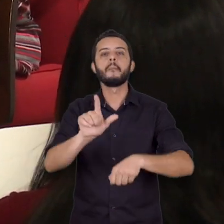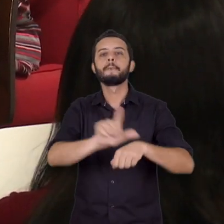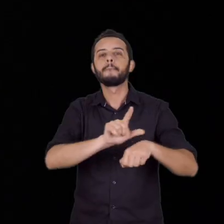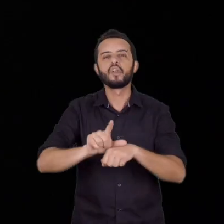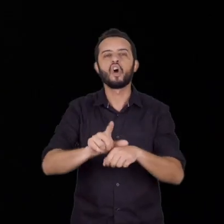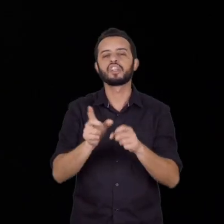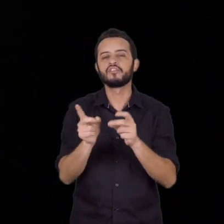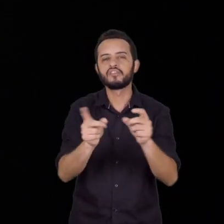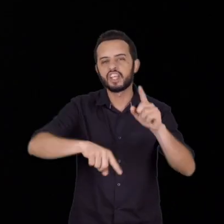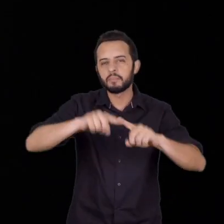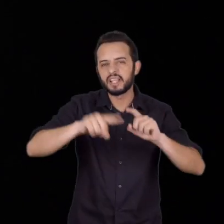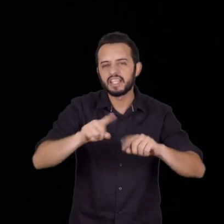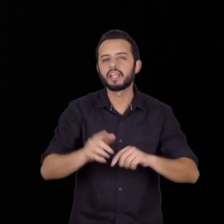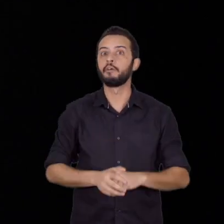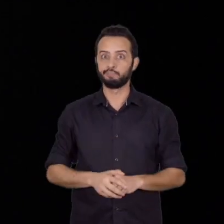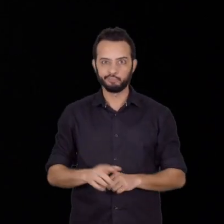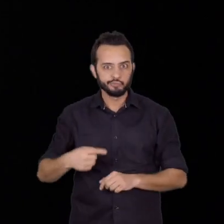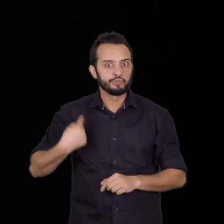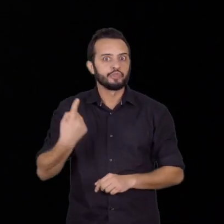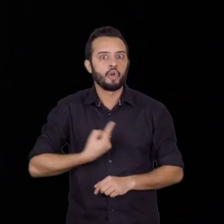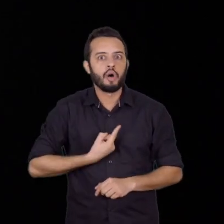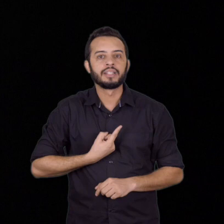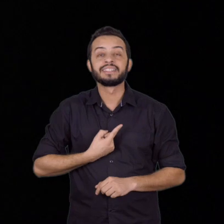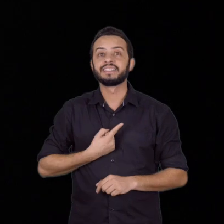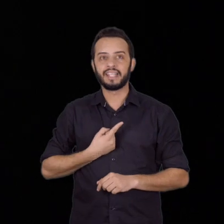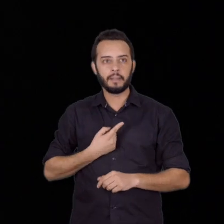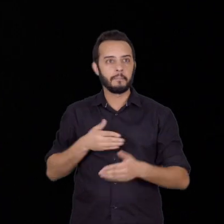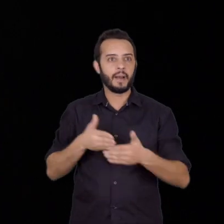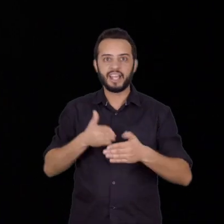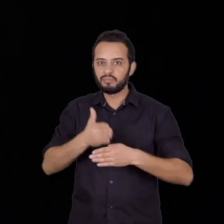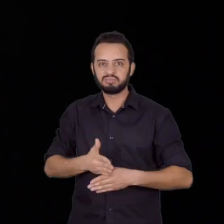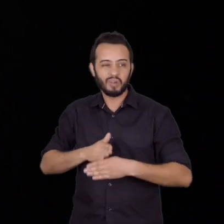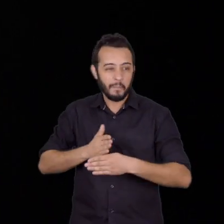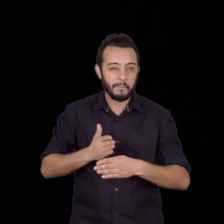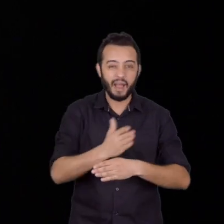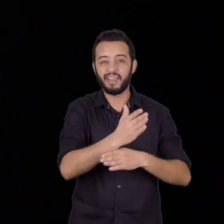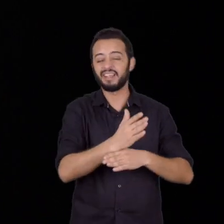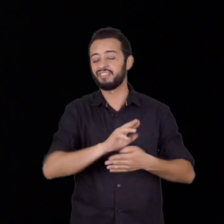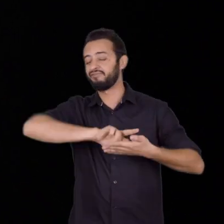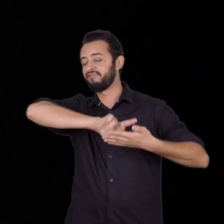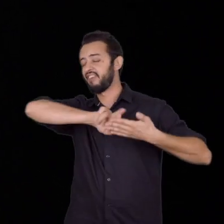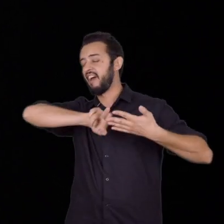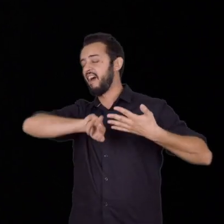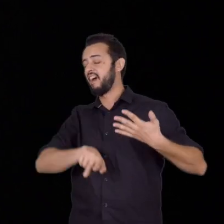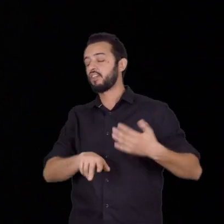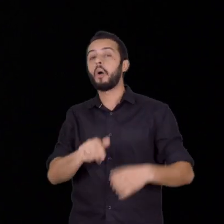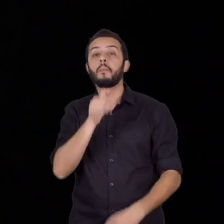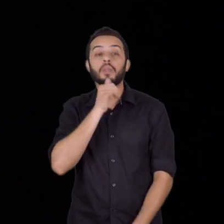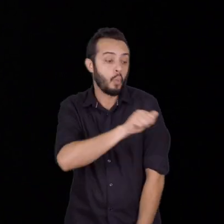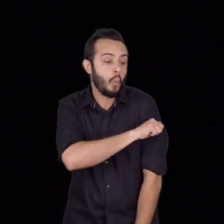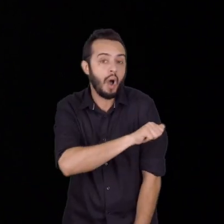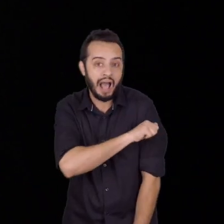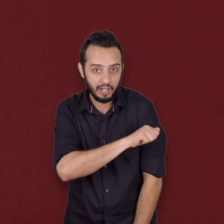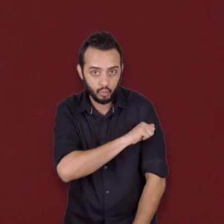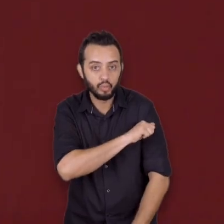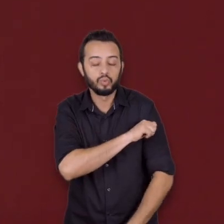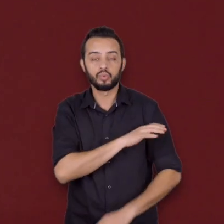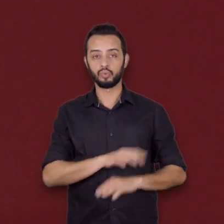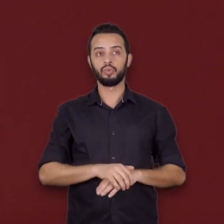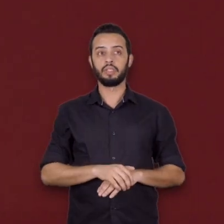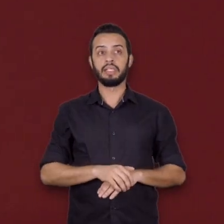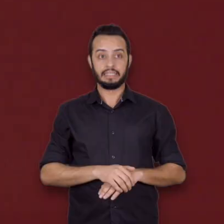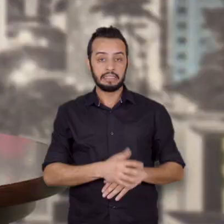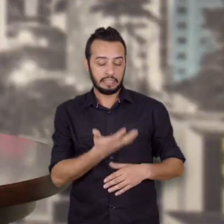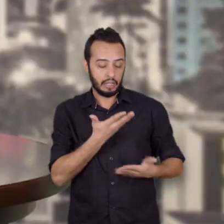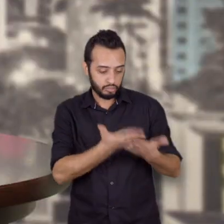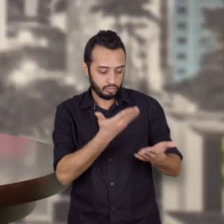política. Manipulação de venda de produto. Criamos novas fronteiras para o conhecimento. Este aluno é ativo mesmo que ele não queira. O professor pode